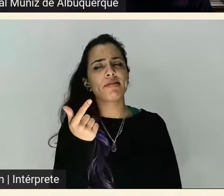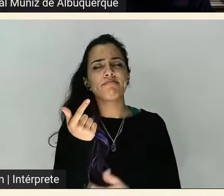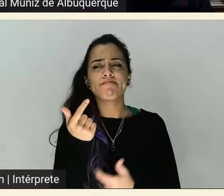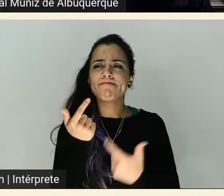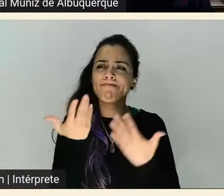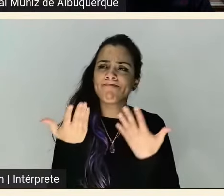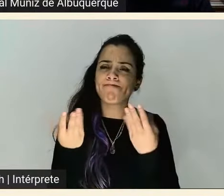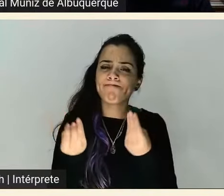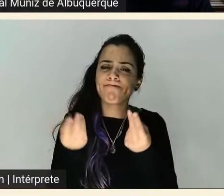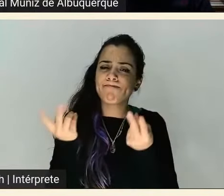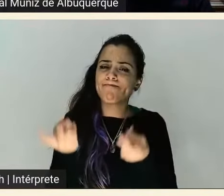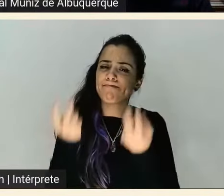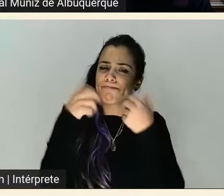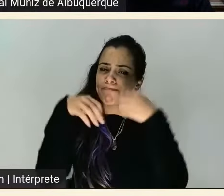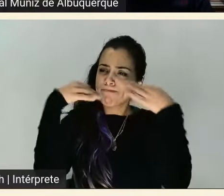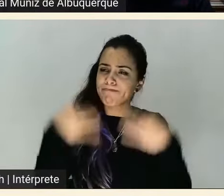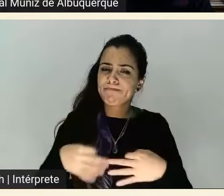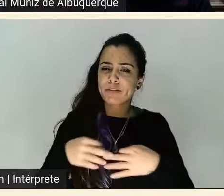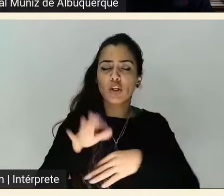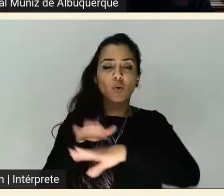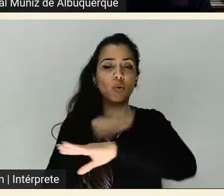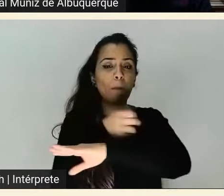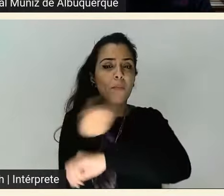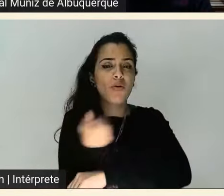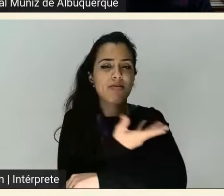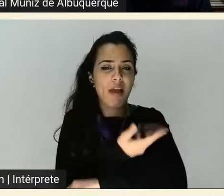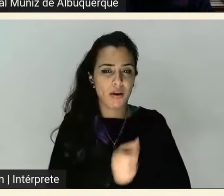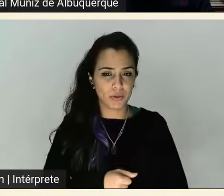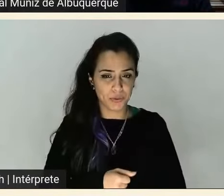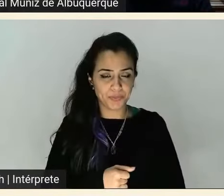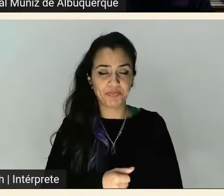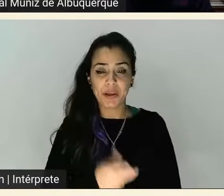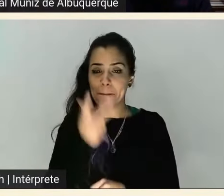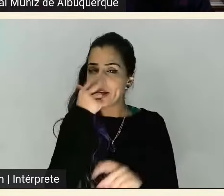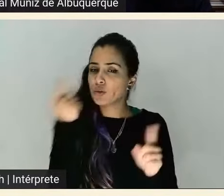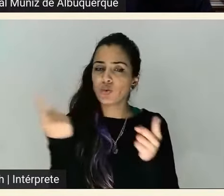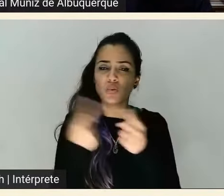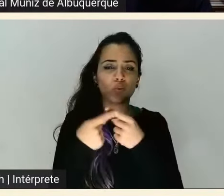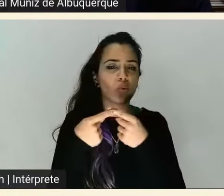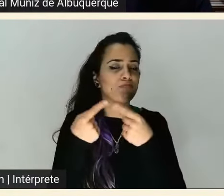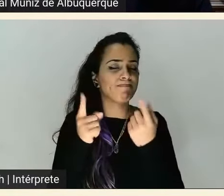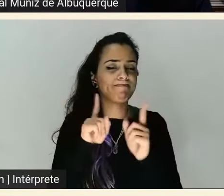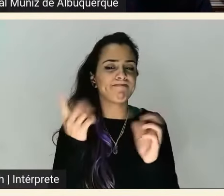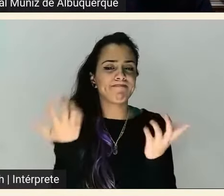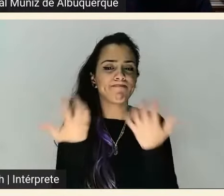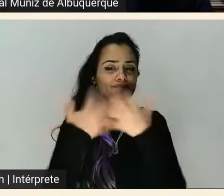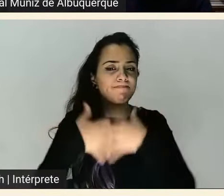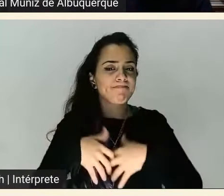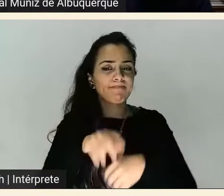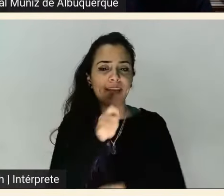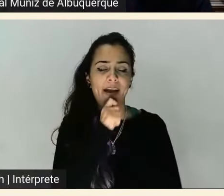pela questão do moderno. Ele ainda não foi... Essa conexão entre